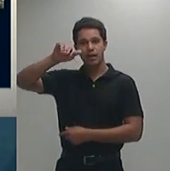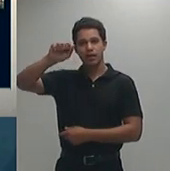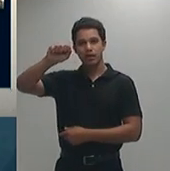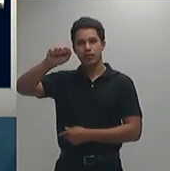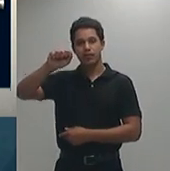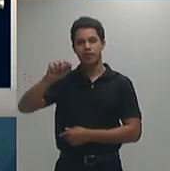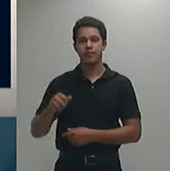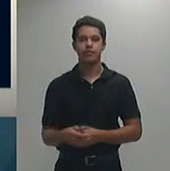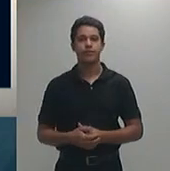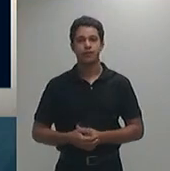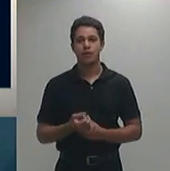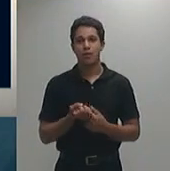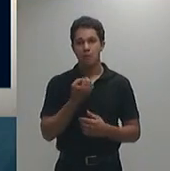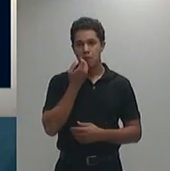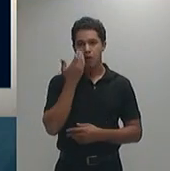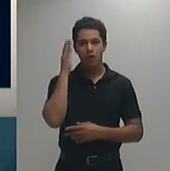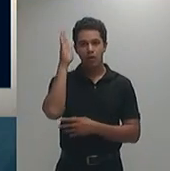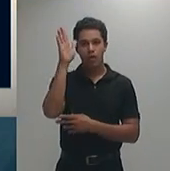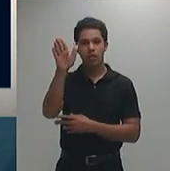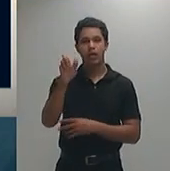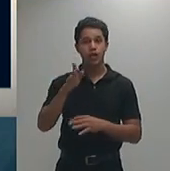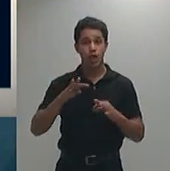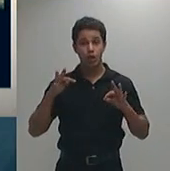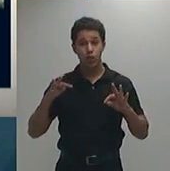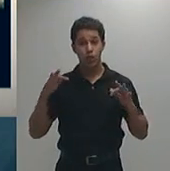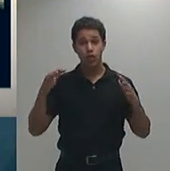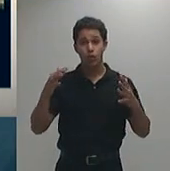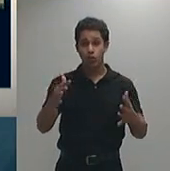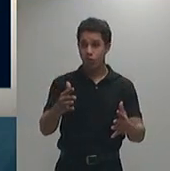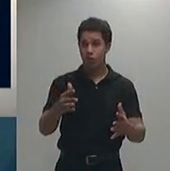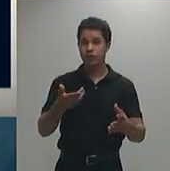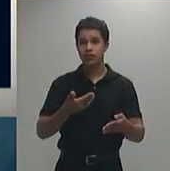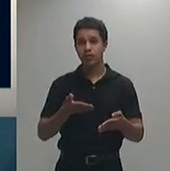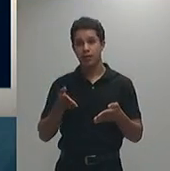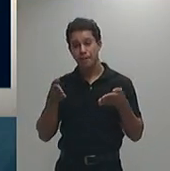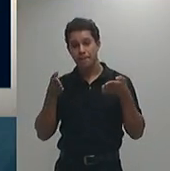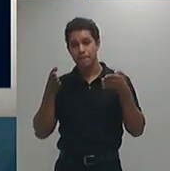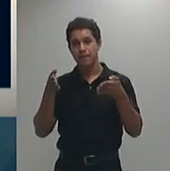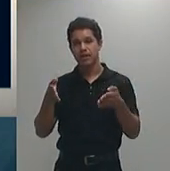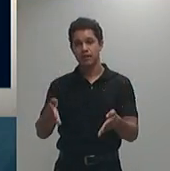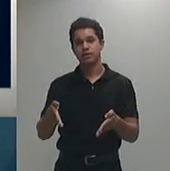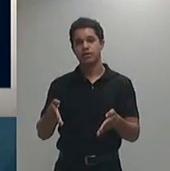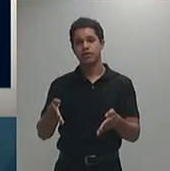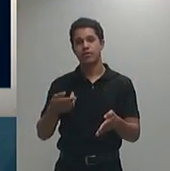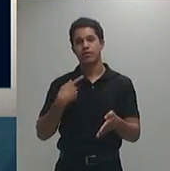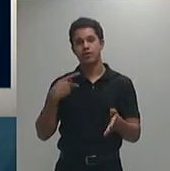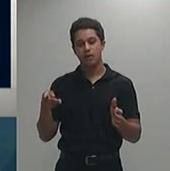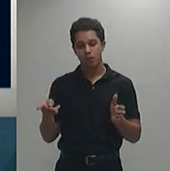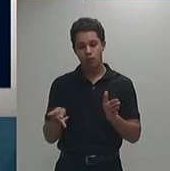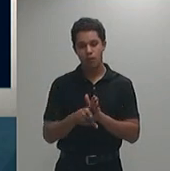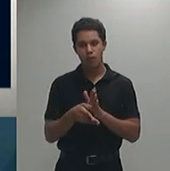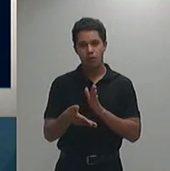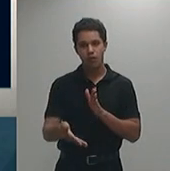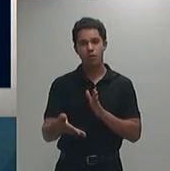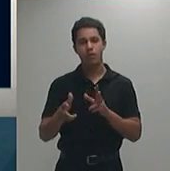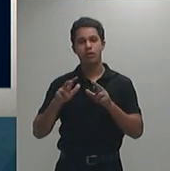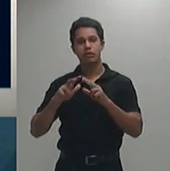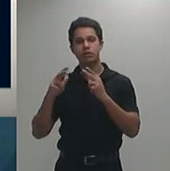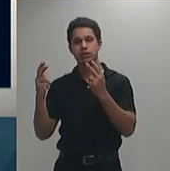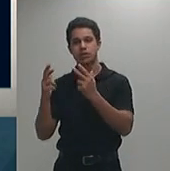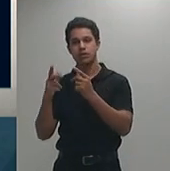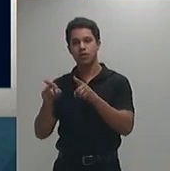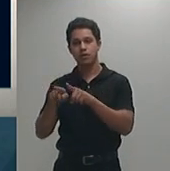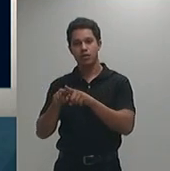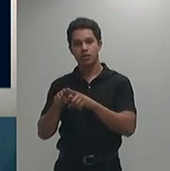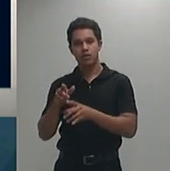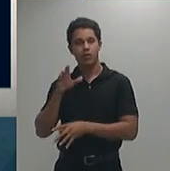Oi boa tarde a todos os colegas a todos que participam da presente sessão e nos ouvem pela